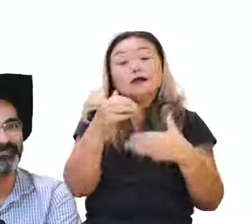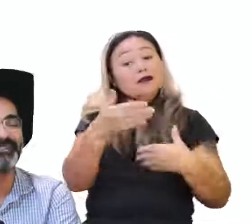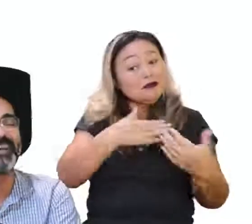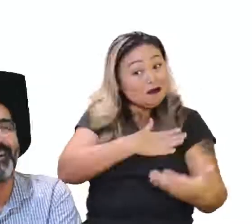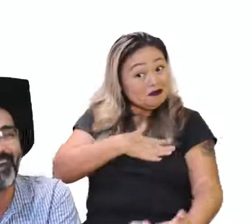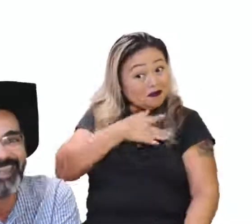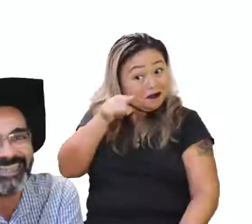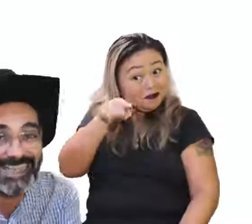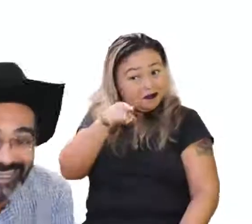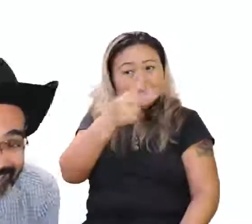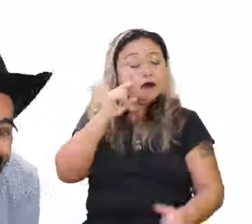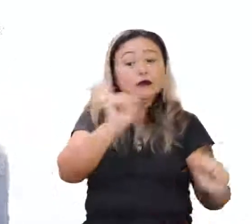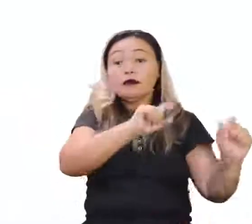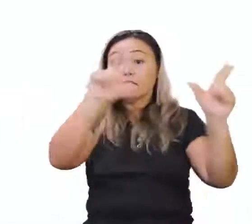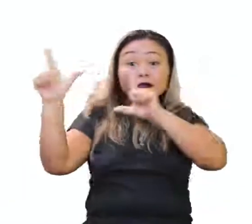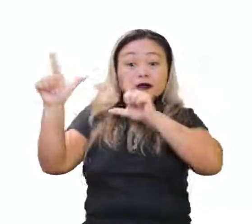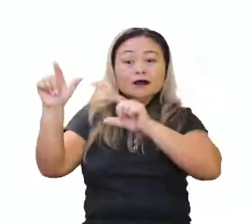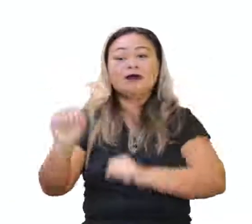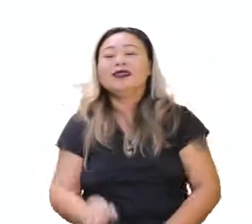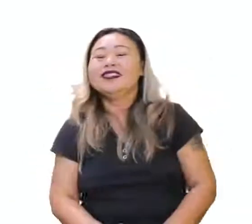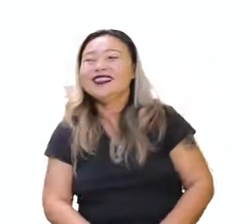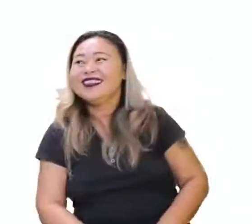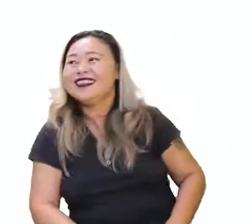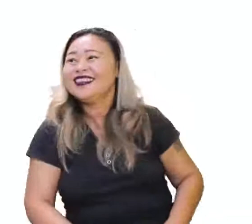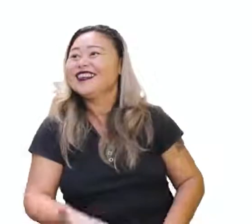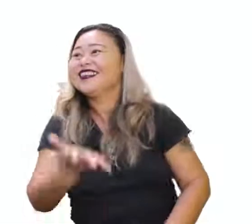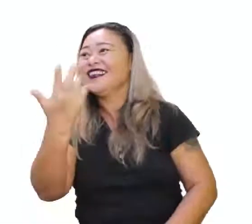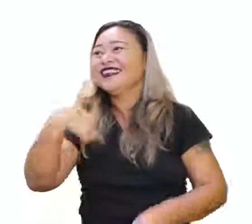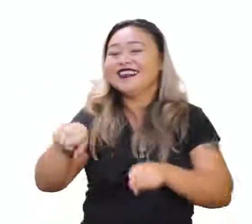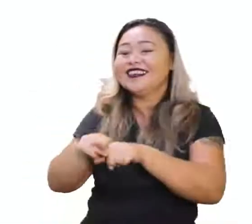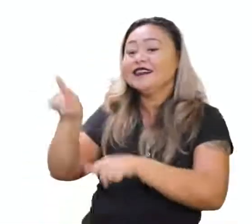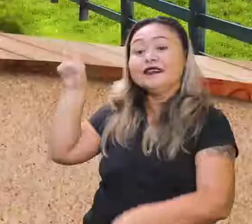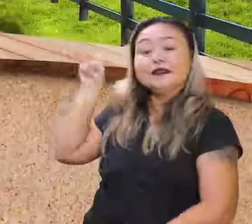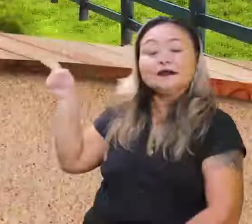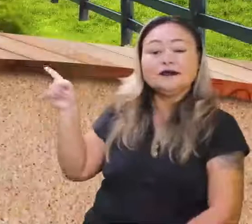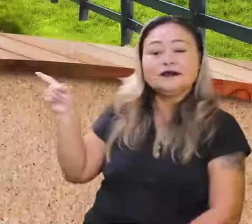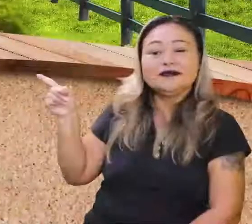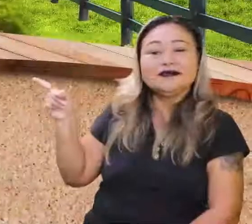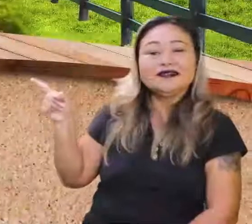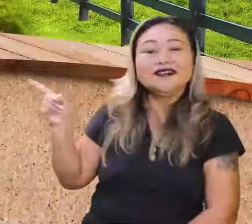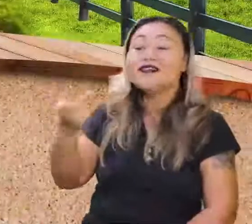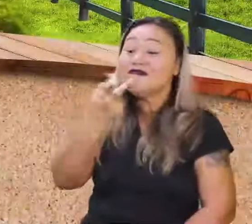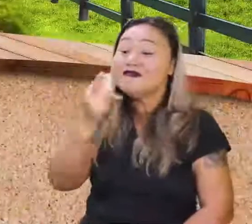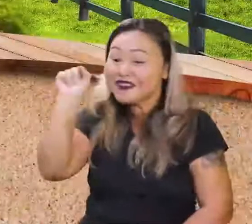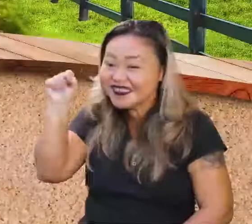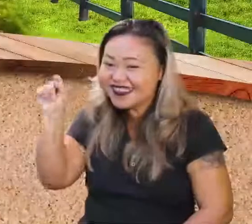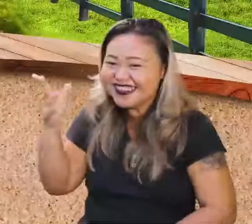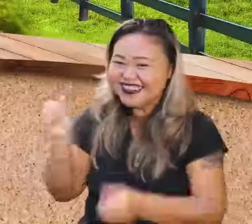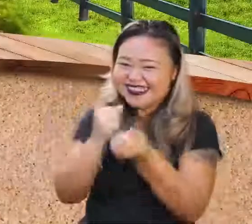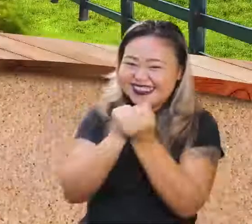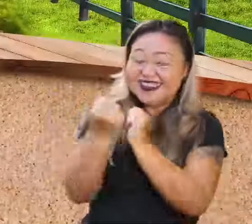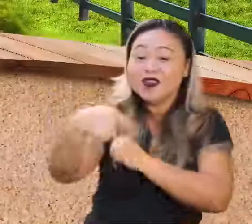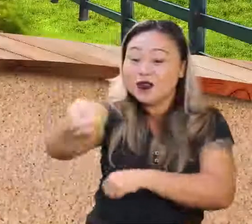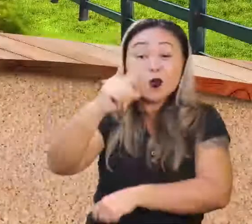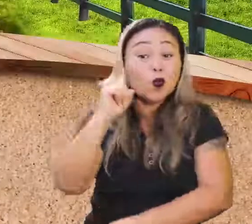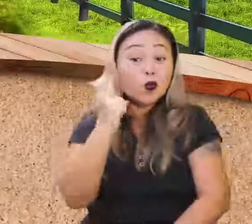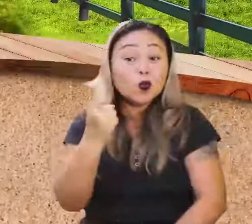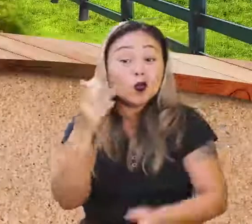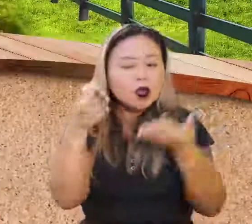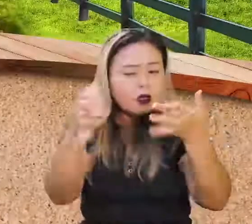prazer, viu? Olha lá na tela, queridos. Aqui pro tio. Eu não falei que eu ia conversar com um